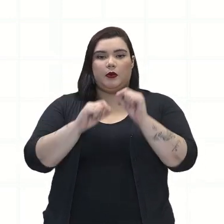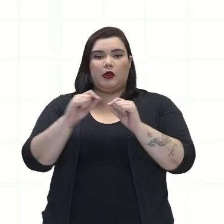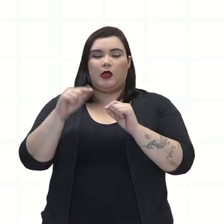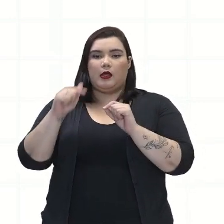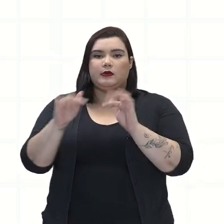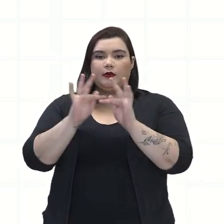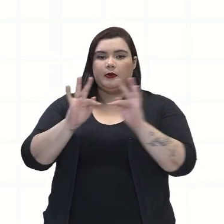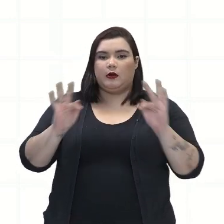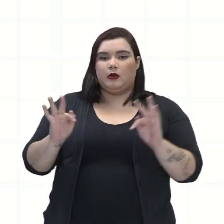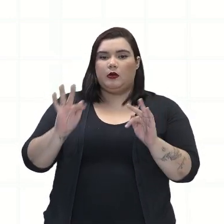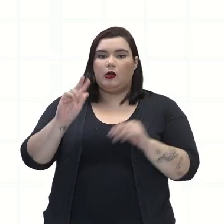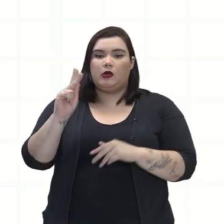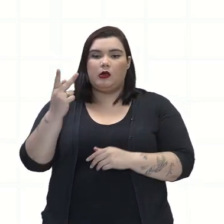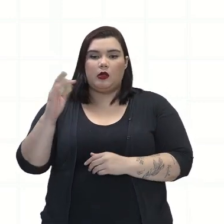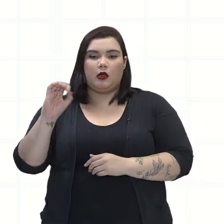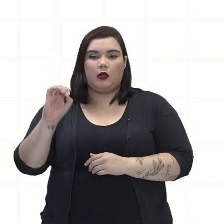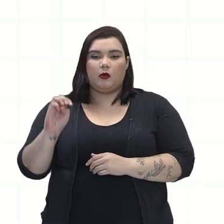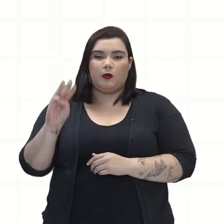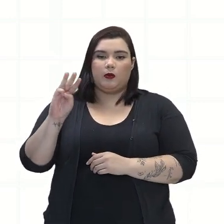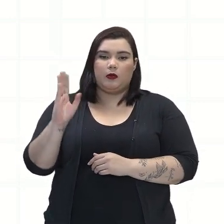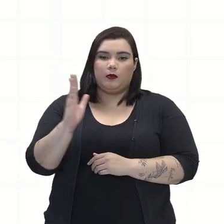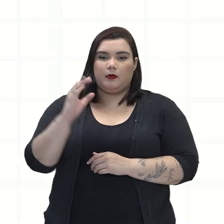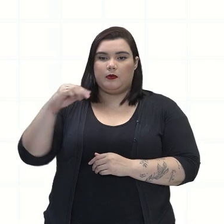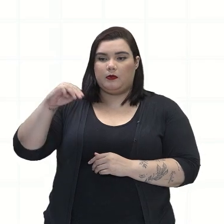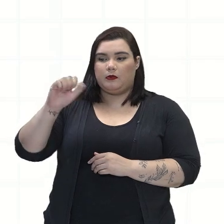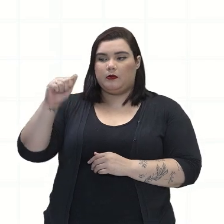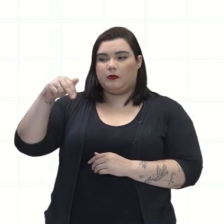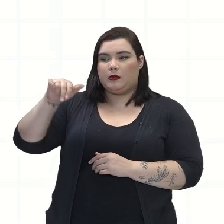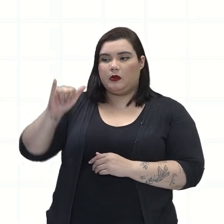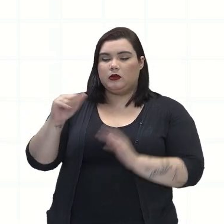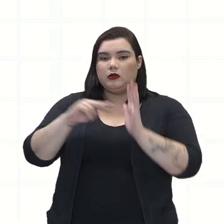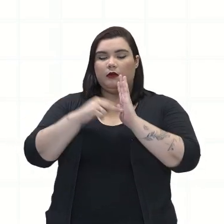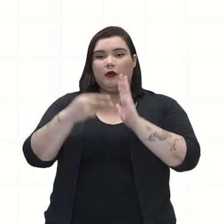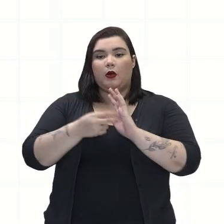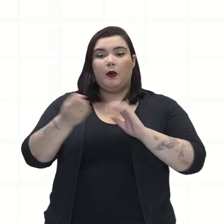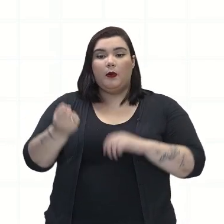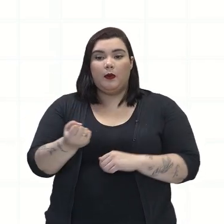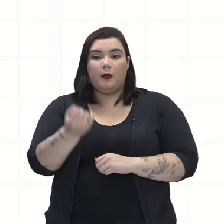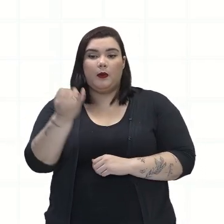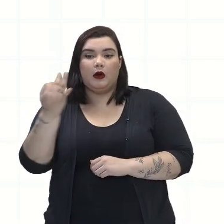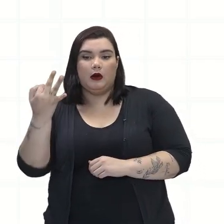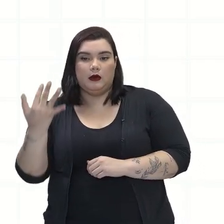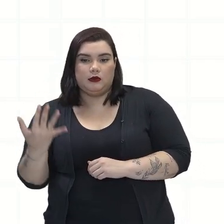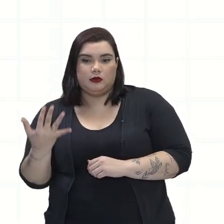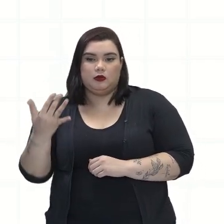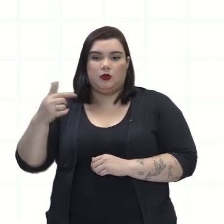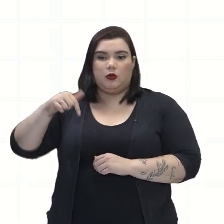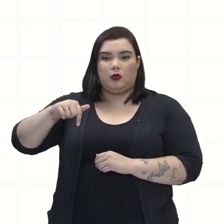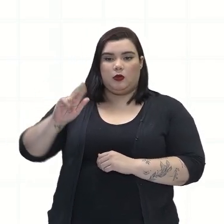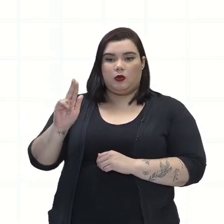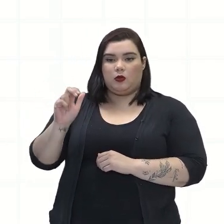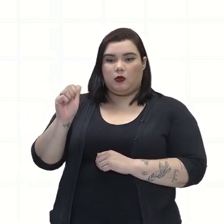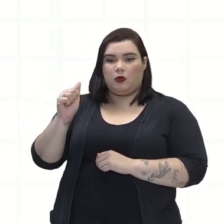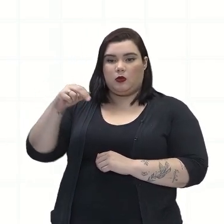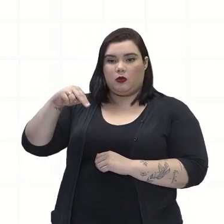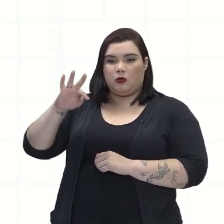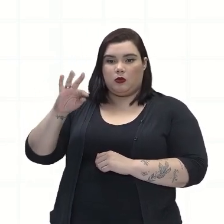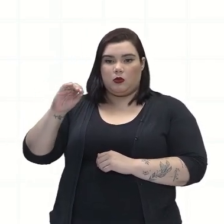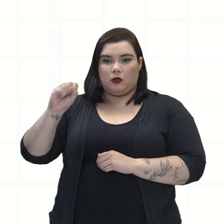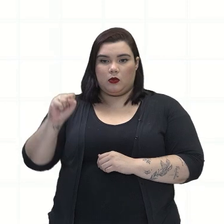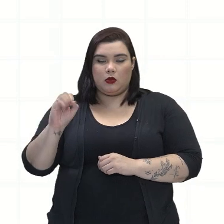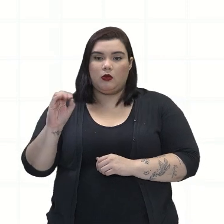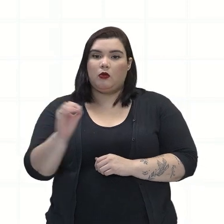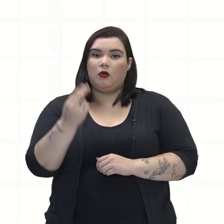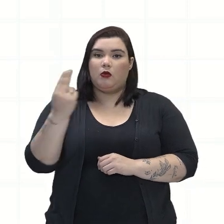expressão aqui, how many. How many significa quantos ou quantas, ok?